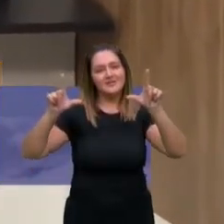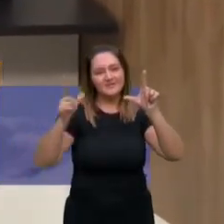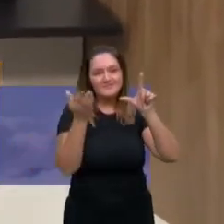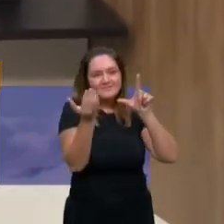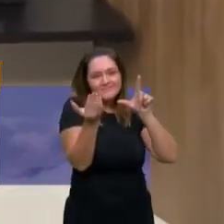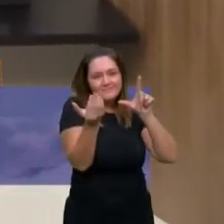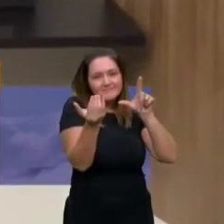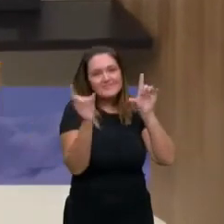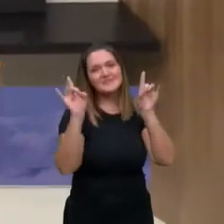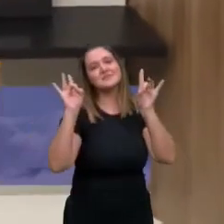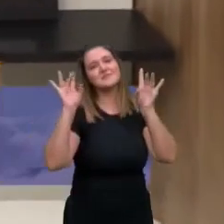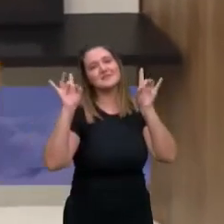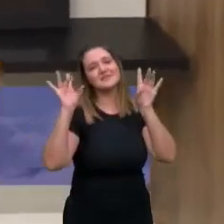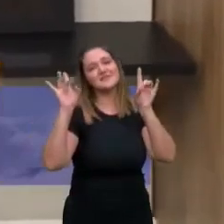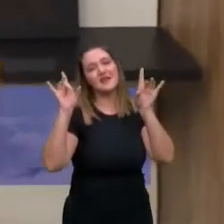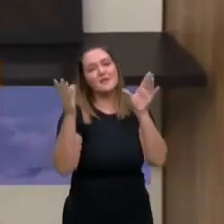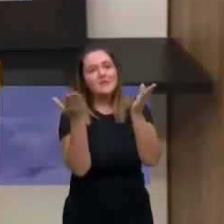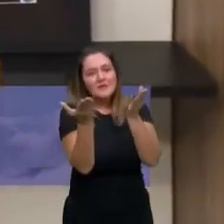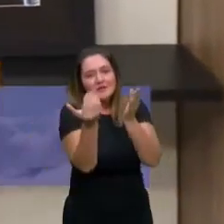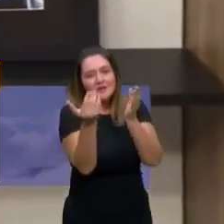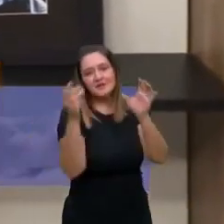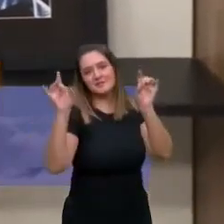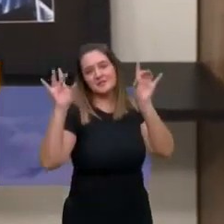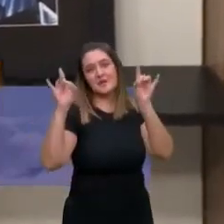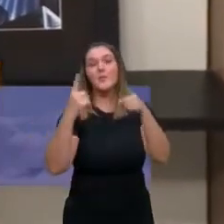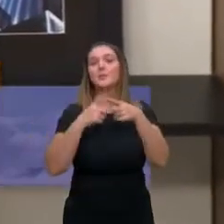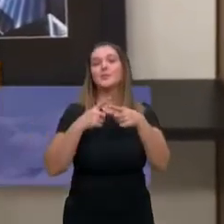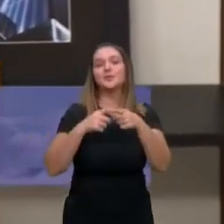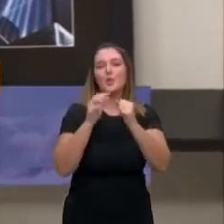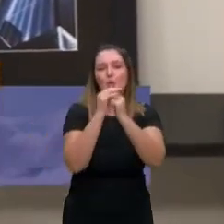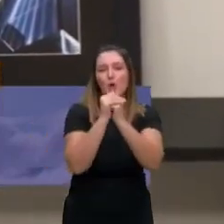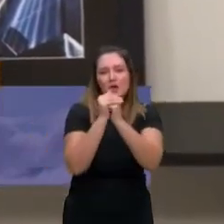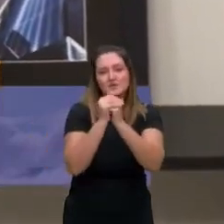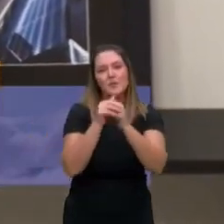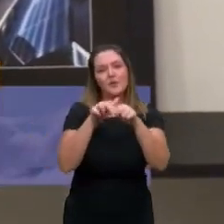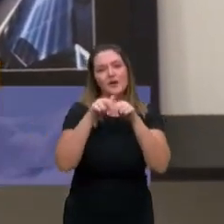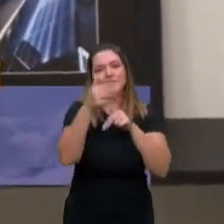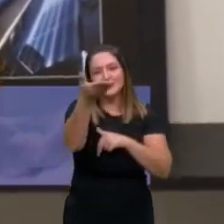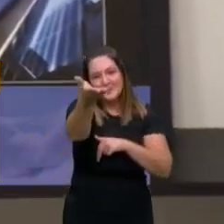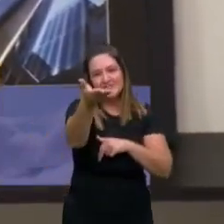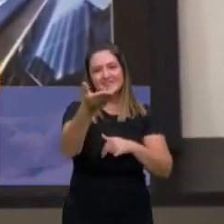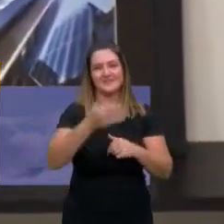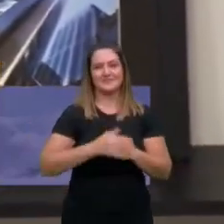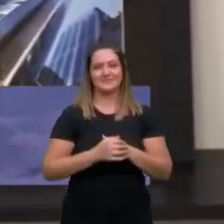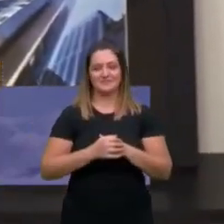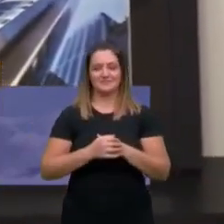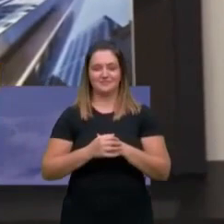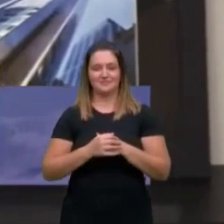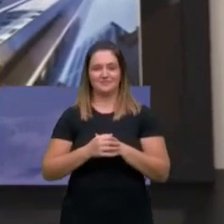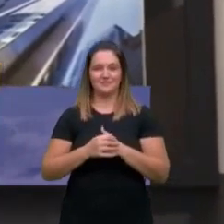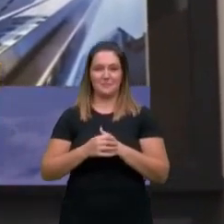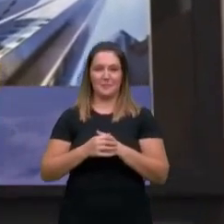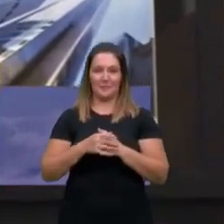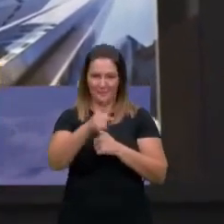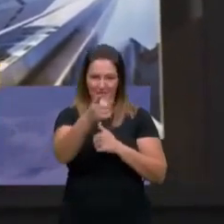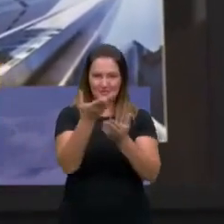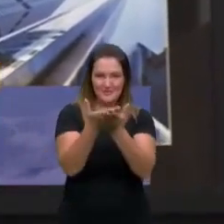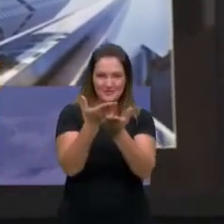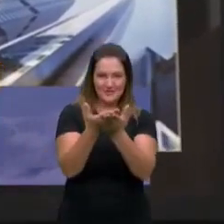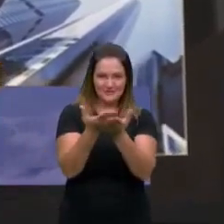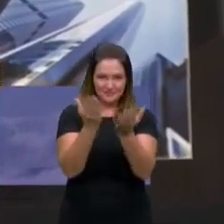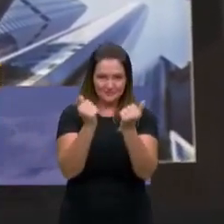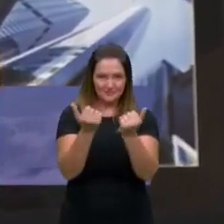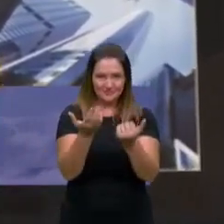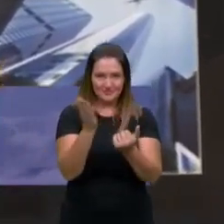um chega mais perto especial, porque eu vou fazer uma oração agora por você que é membro da minha classe bíblica.